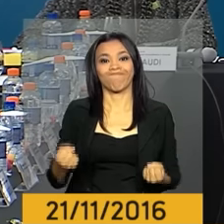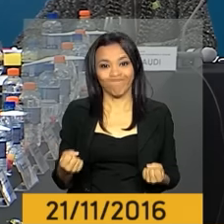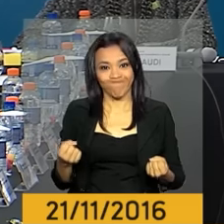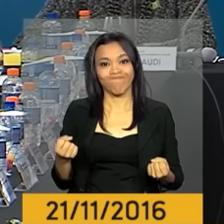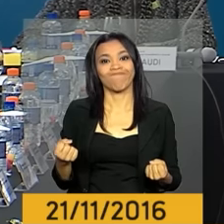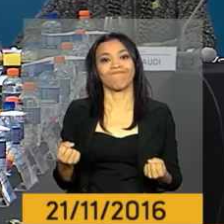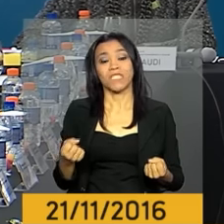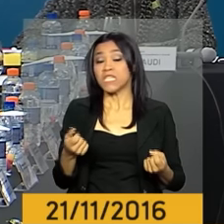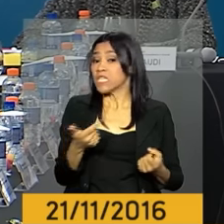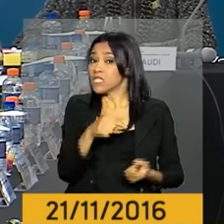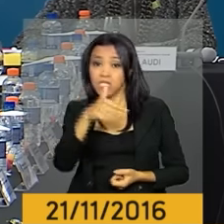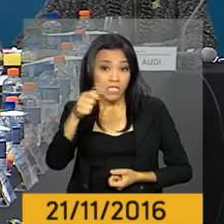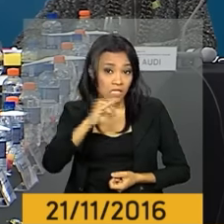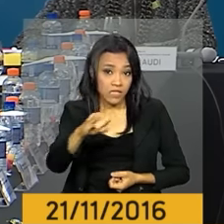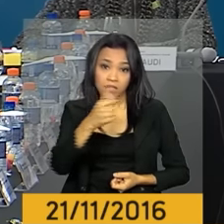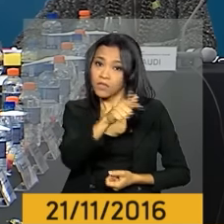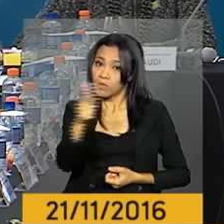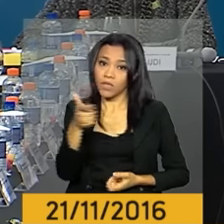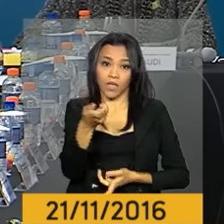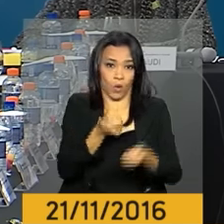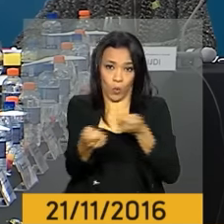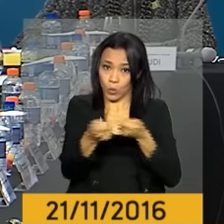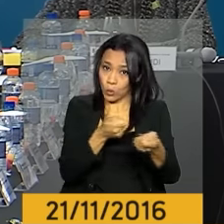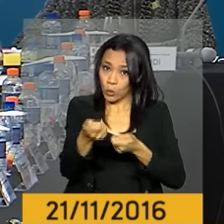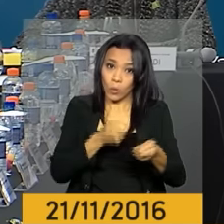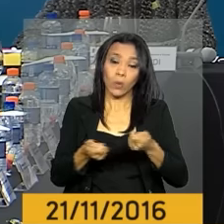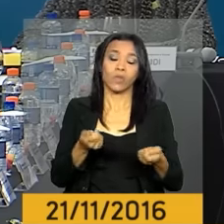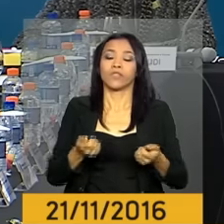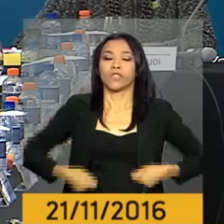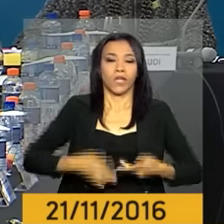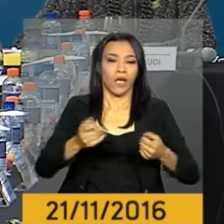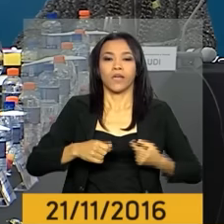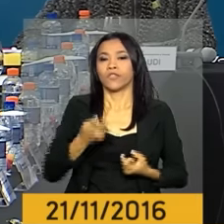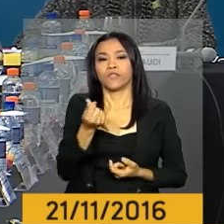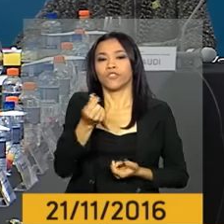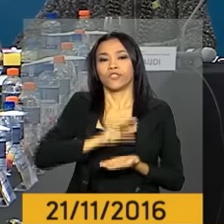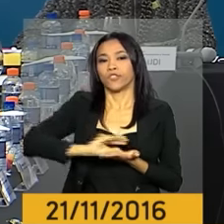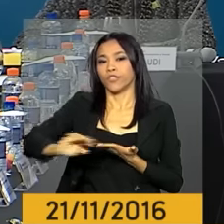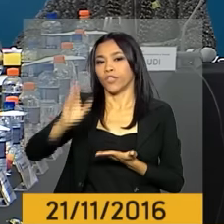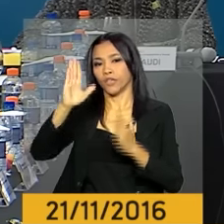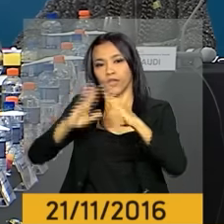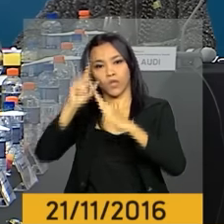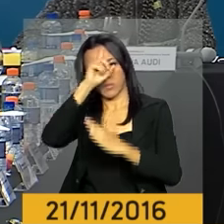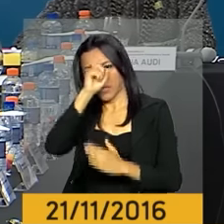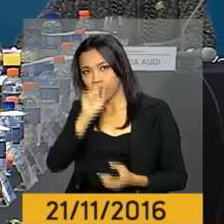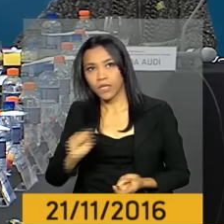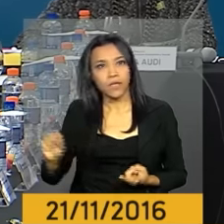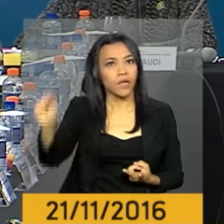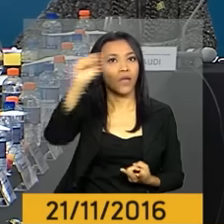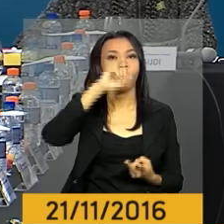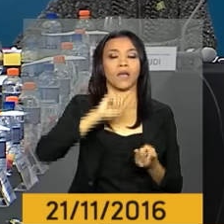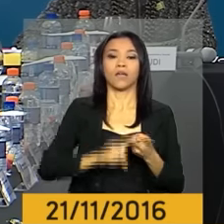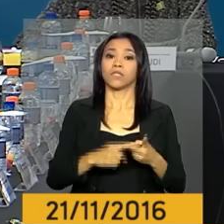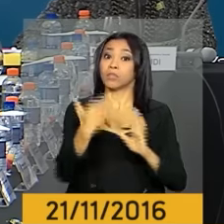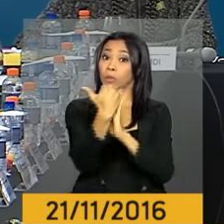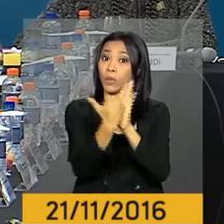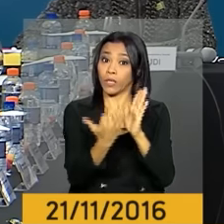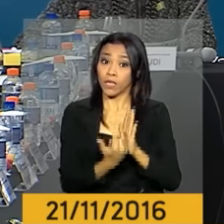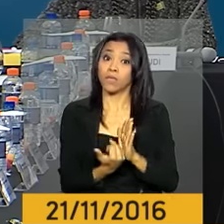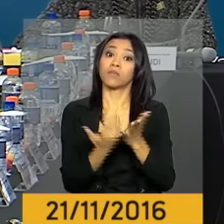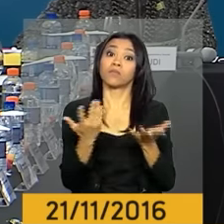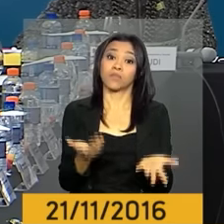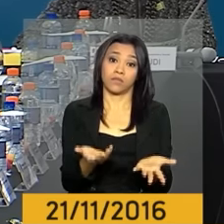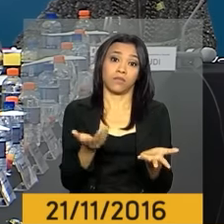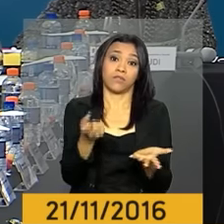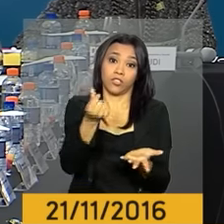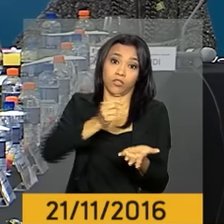Sem controle de gastos, num dado momento, não haverá dinheiro para hospitais, para escolas, para programas de transferência de renda.